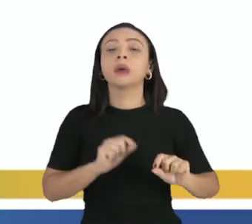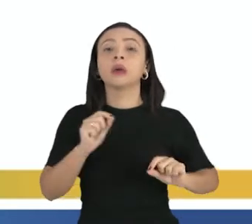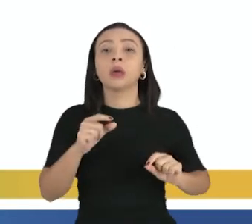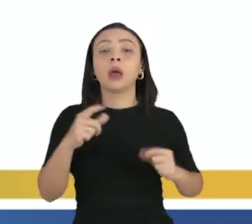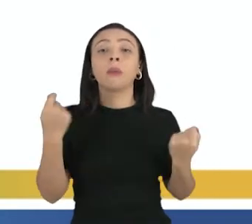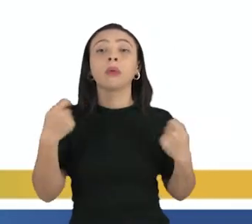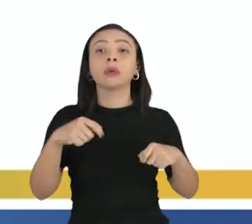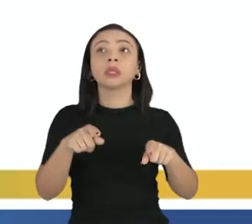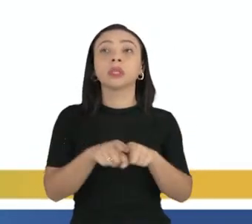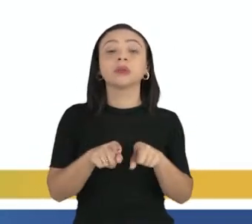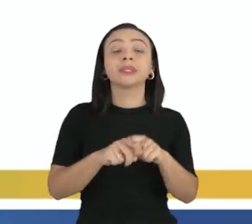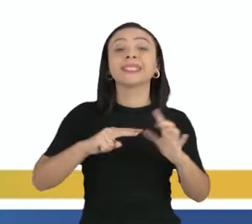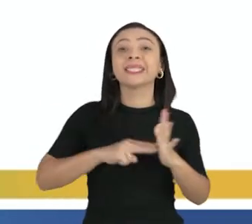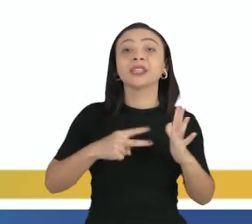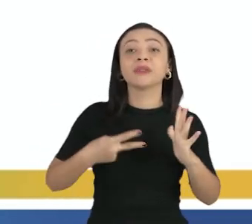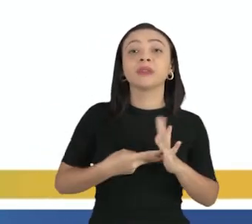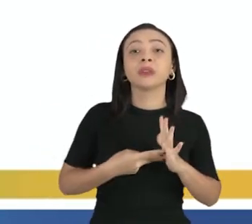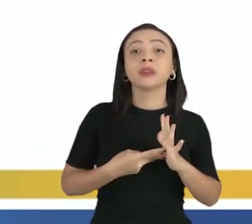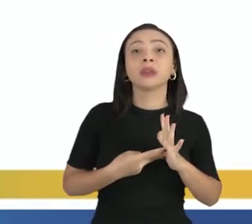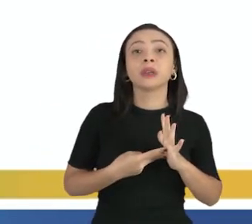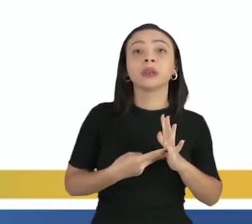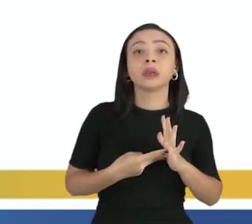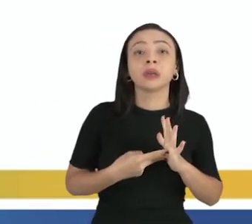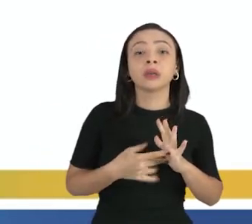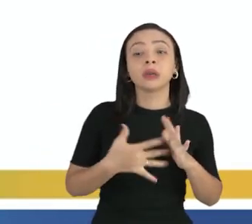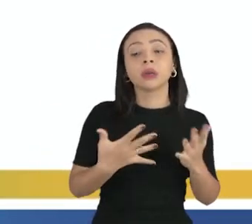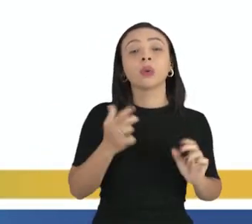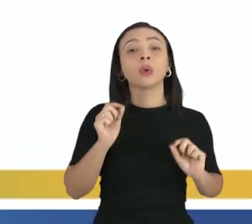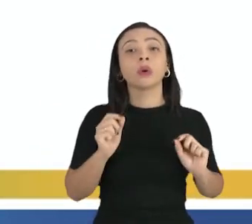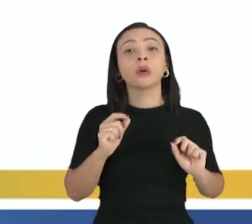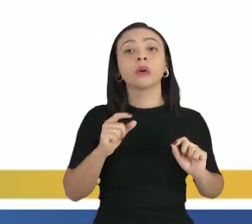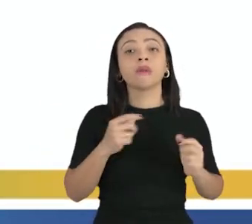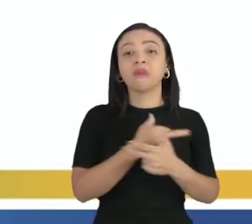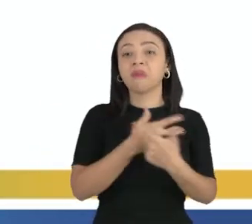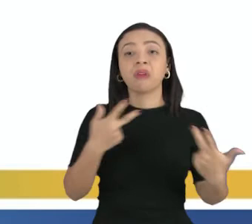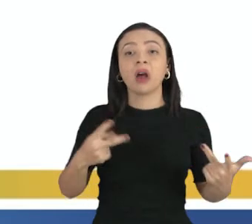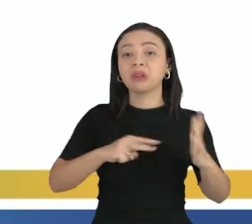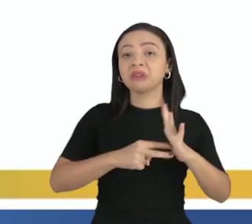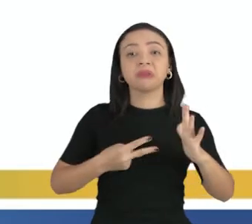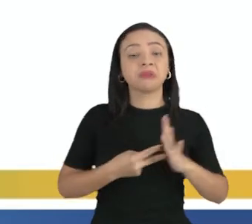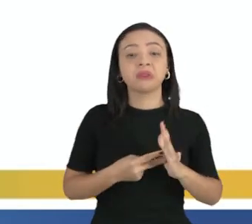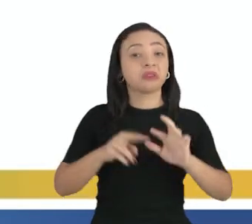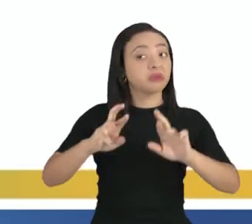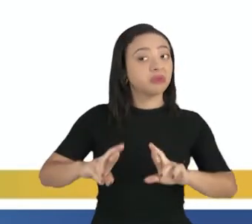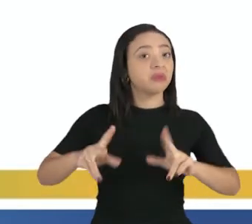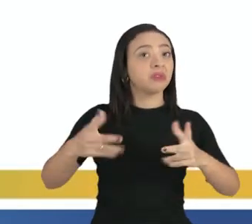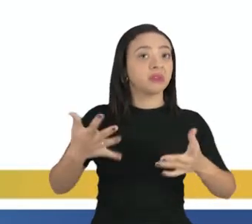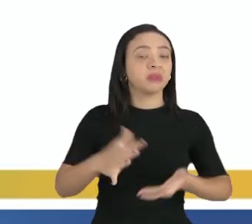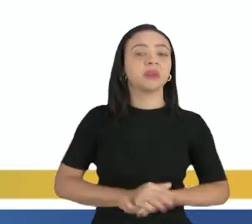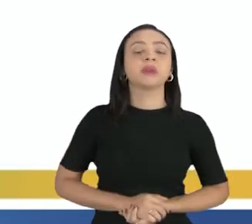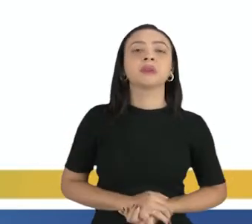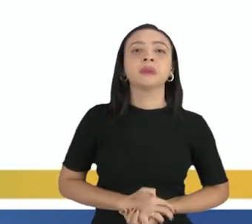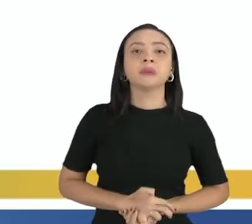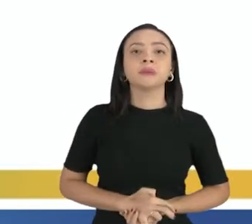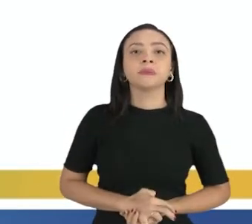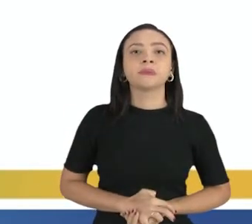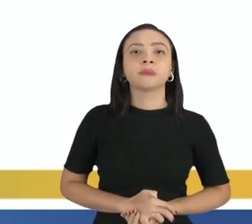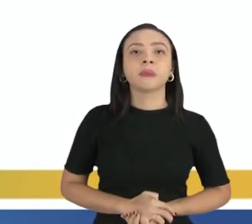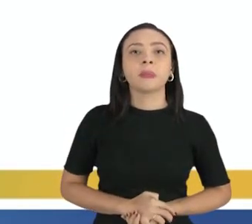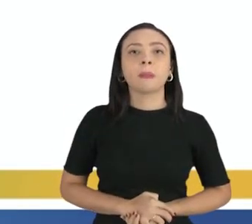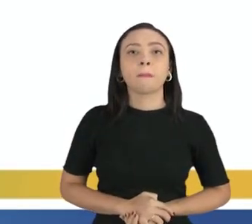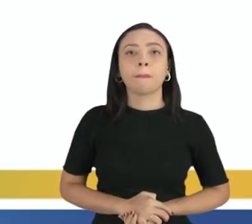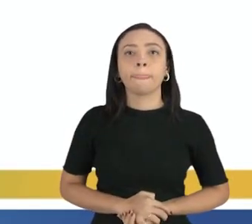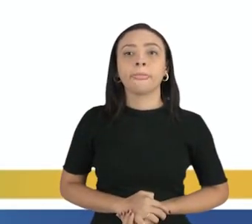pode, inclusive, significar mais de uma coisa, né? Ter mais de um sentido,